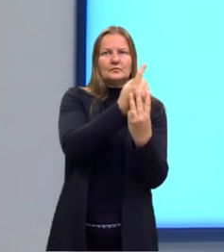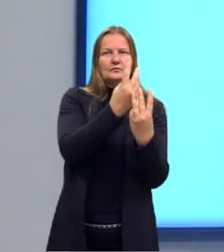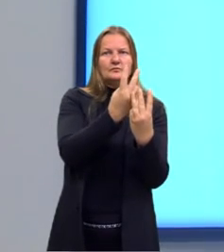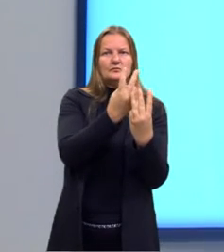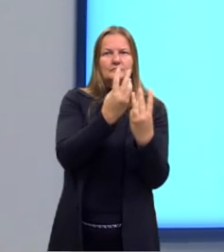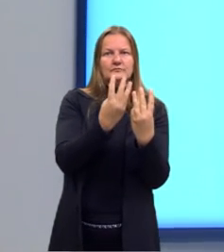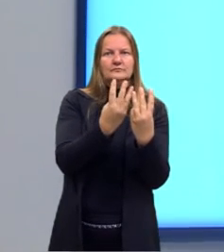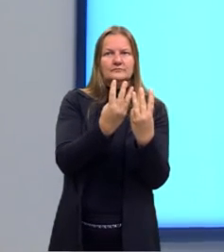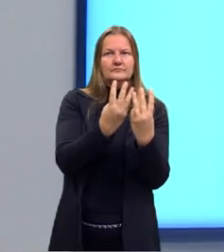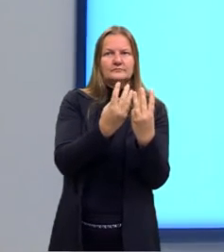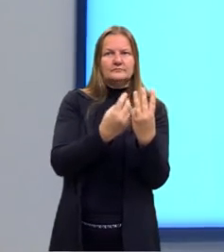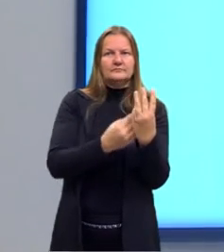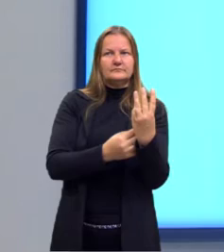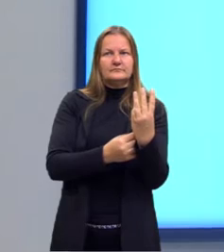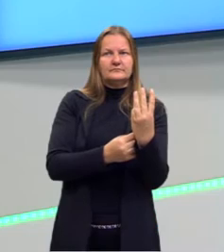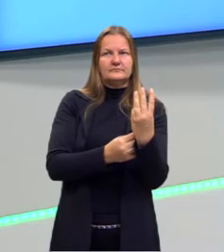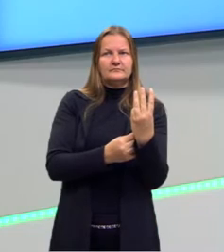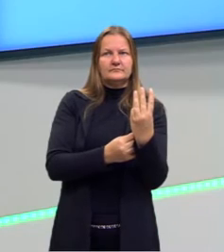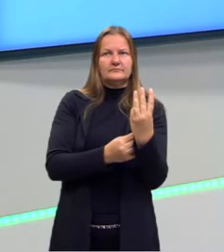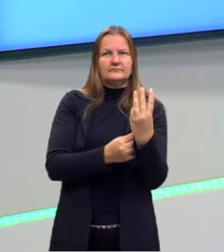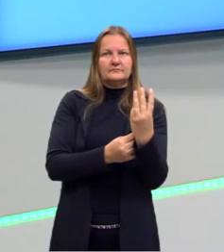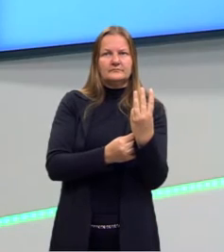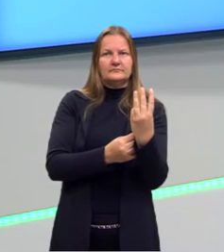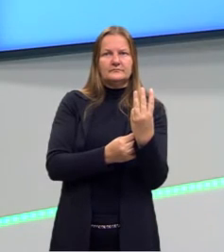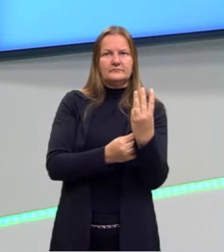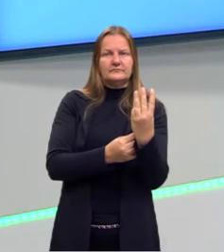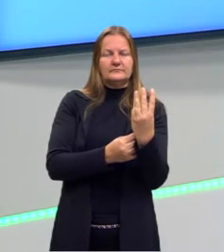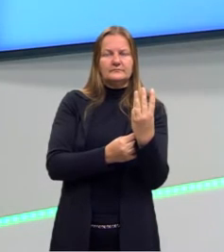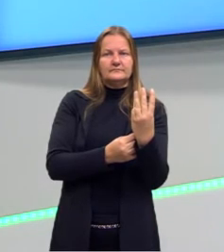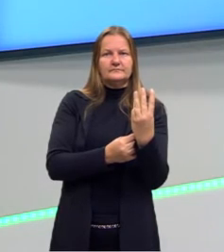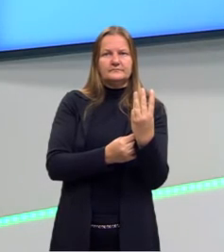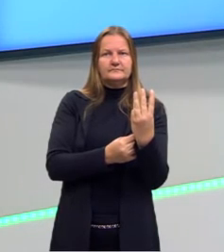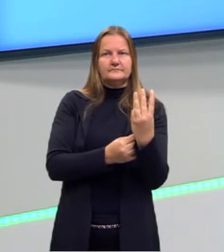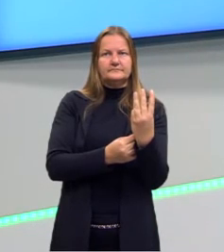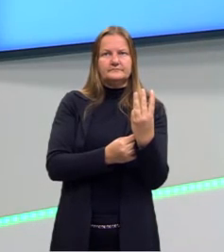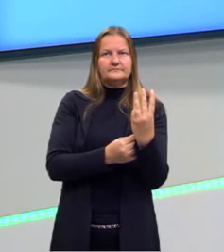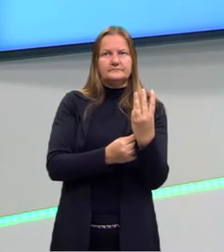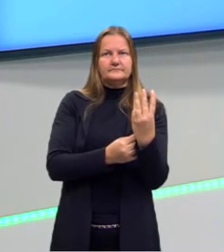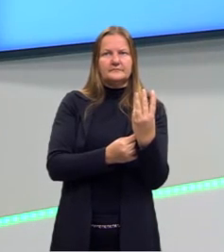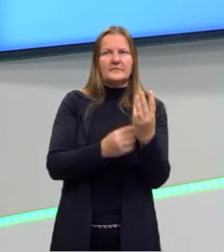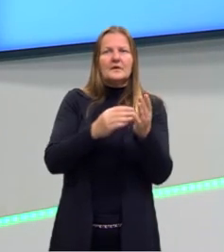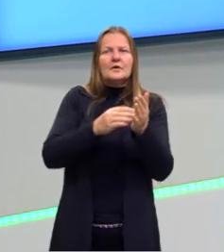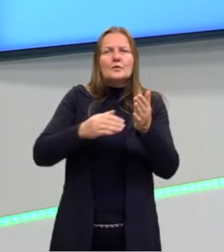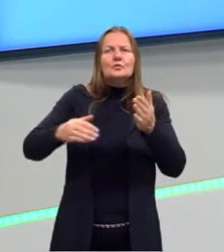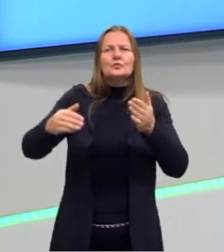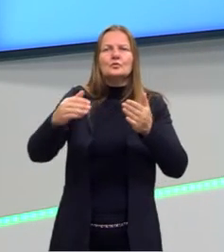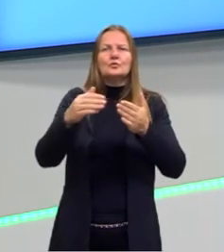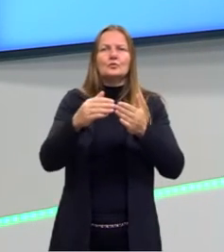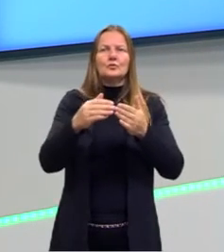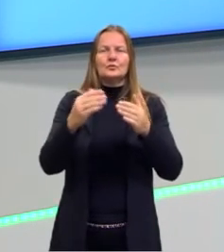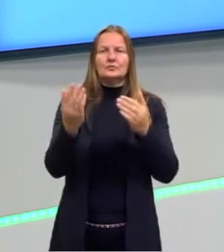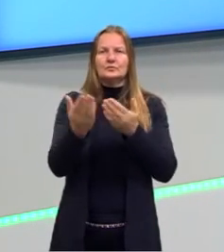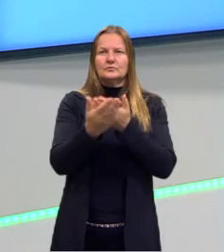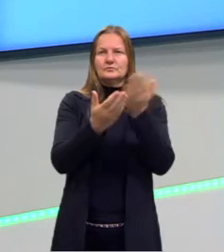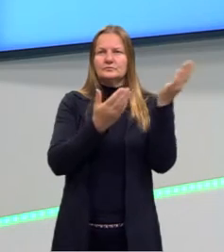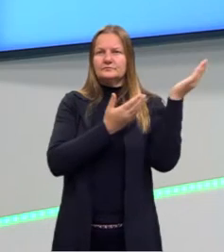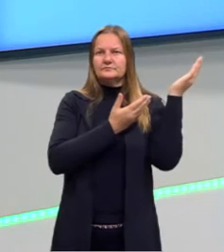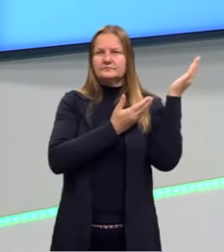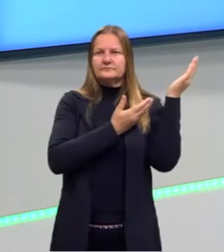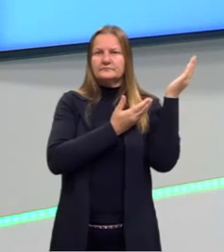e os homens representados pelo número 2 e o número 13 é todos eles ó